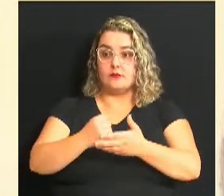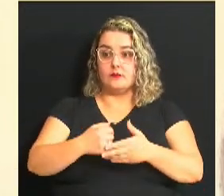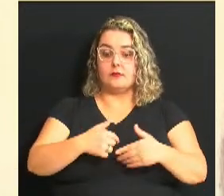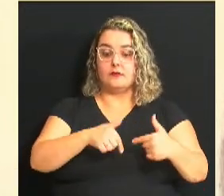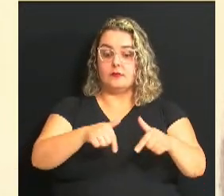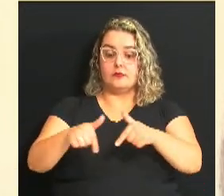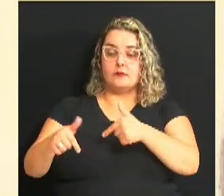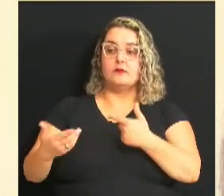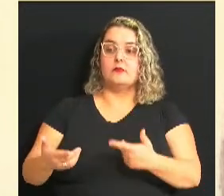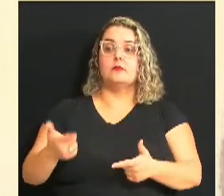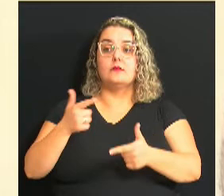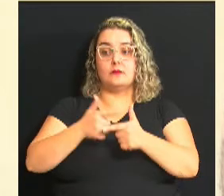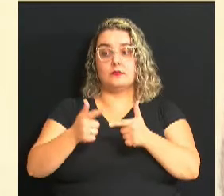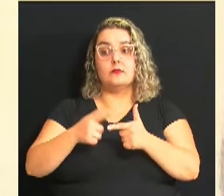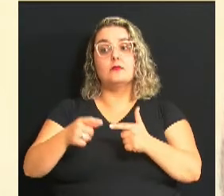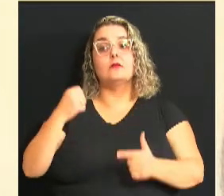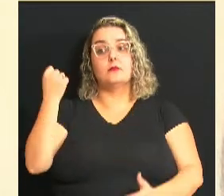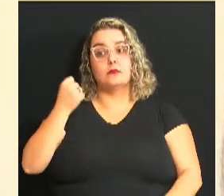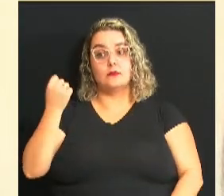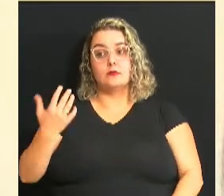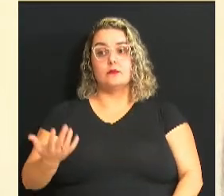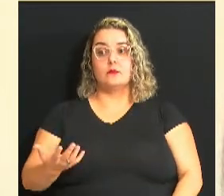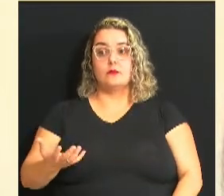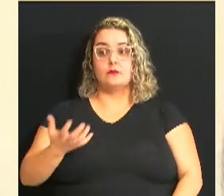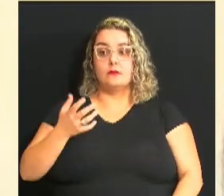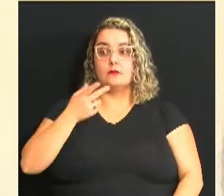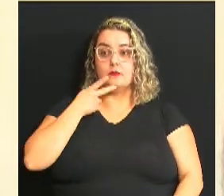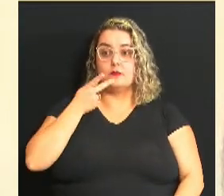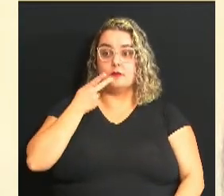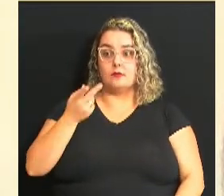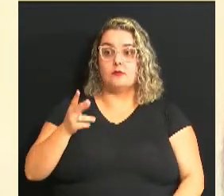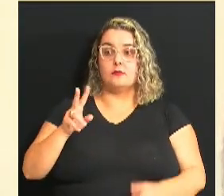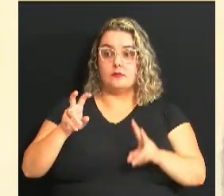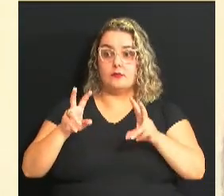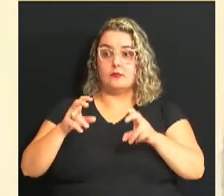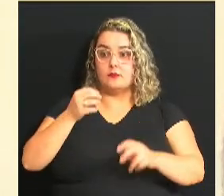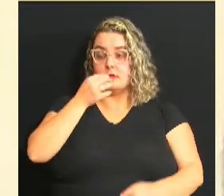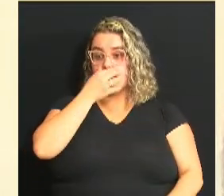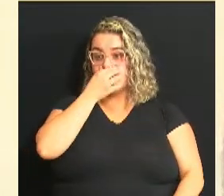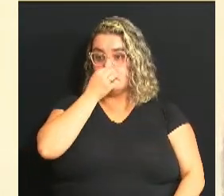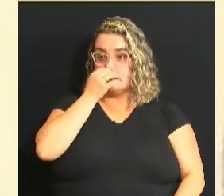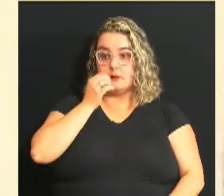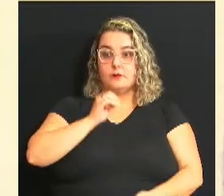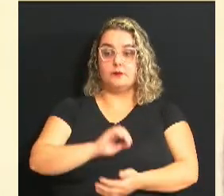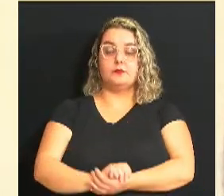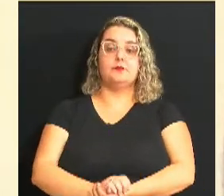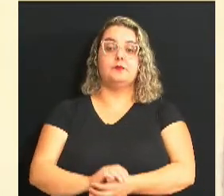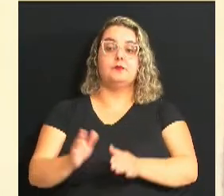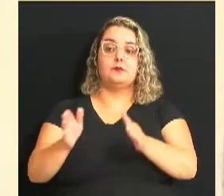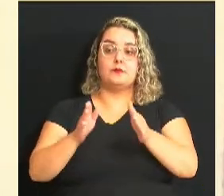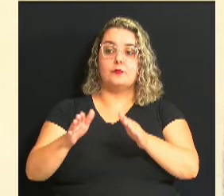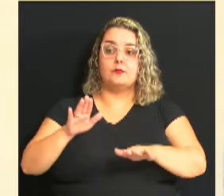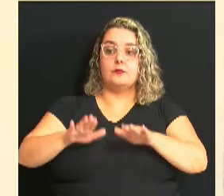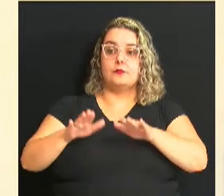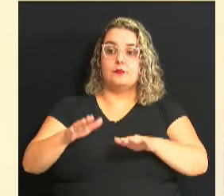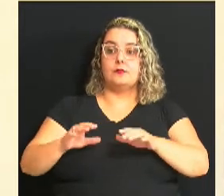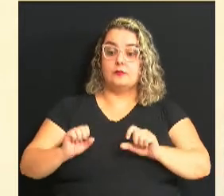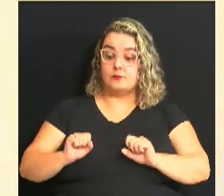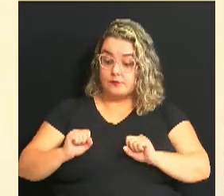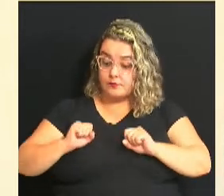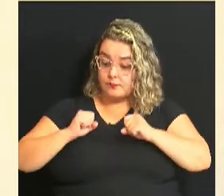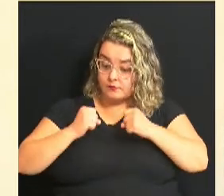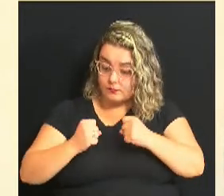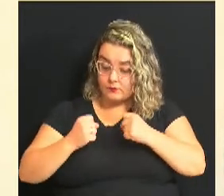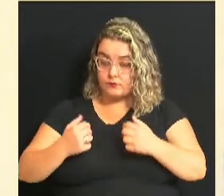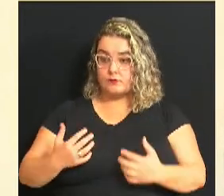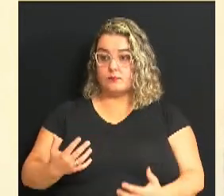problemas muito, muito graves. Aí eu queria falar um pouquinho sobre isso. A gente está num momento em que a gente, às vezes, tem que sair em defesa